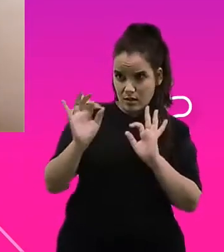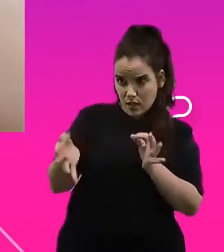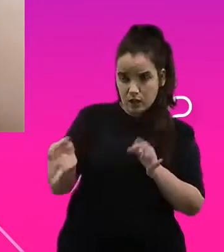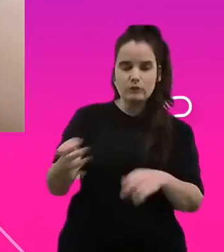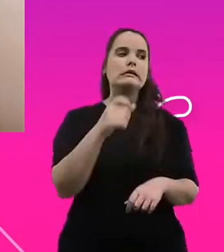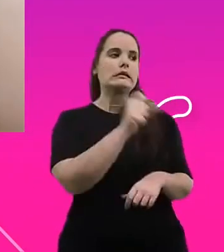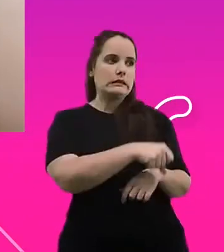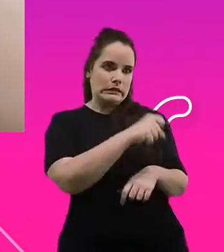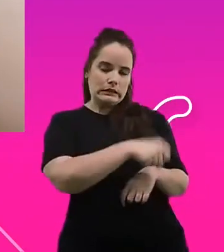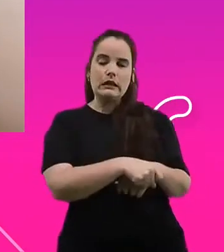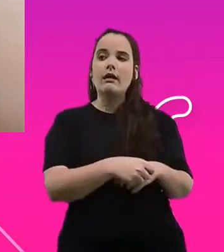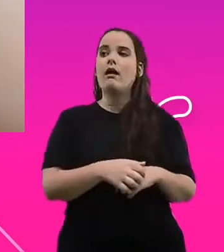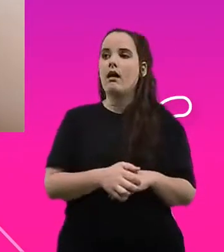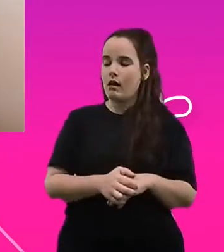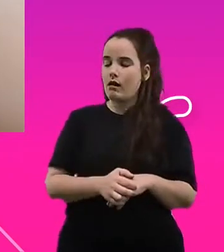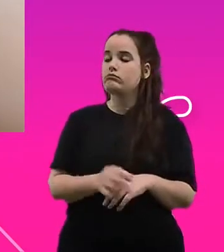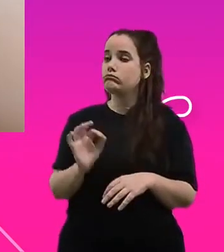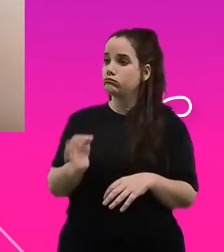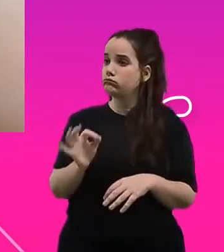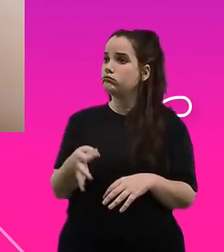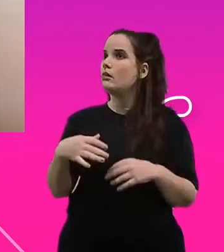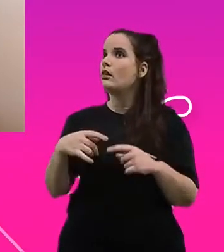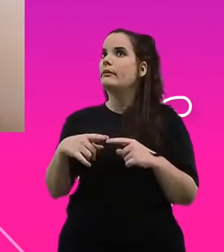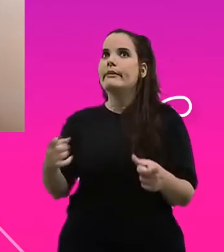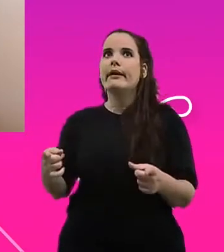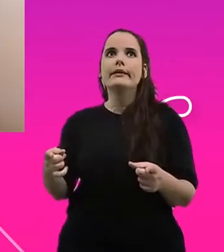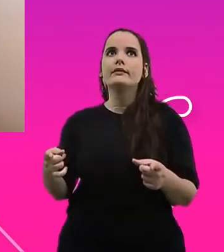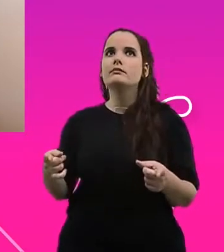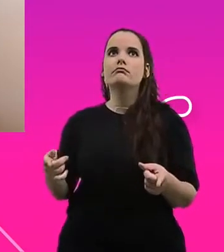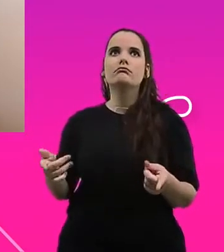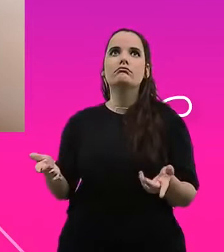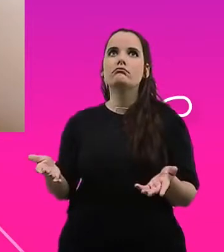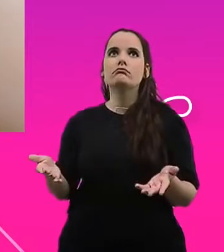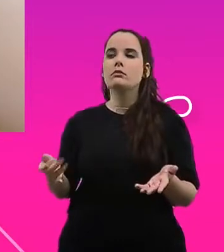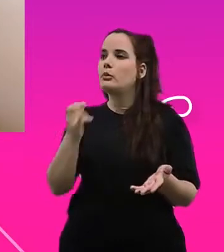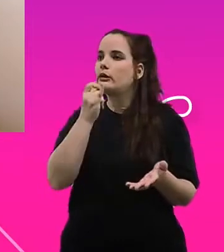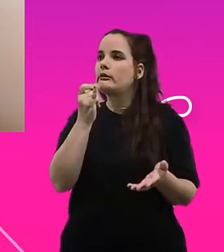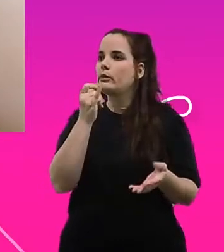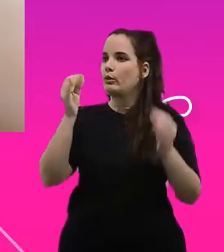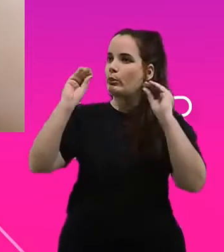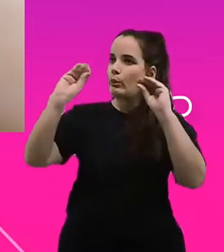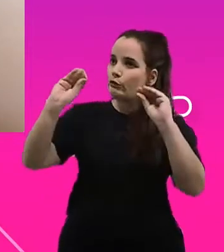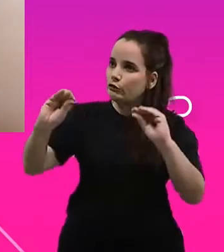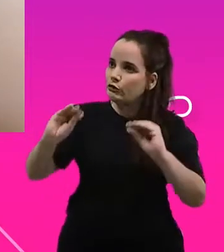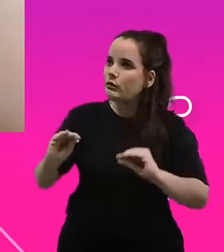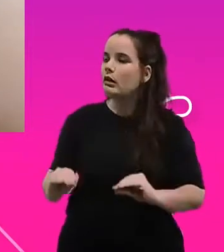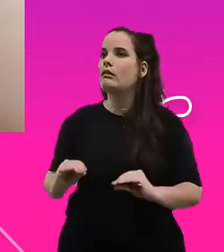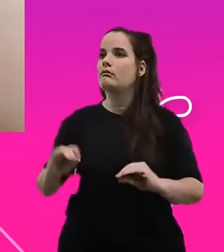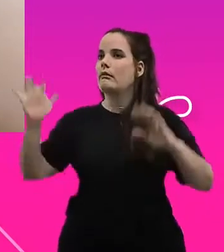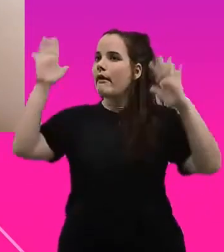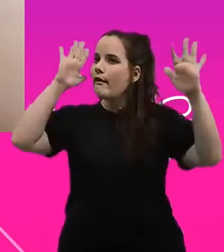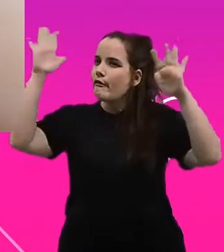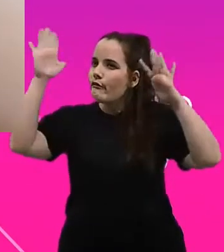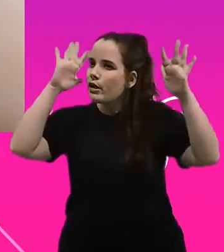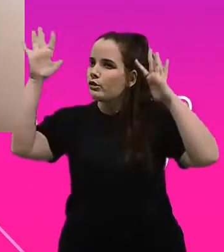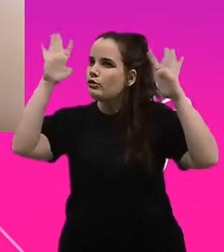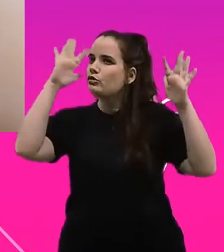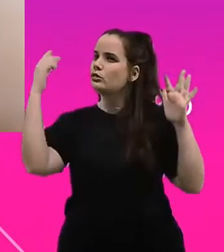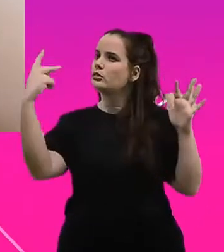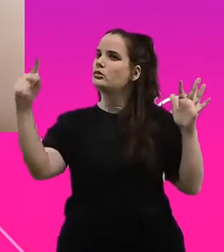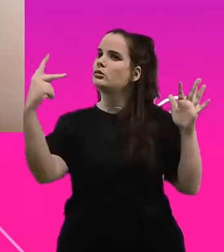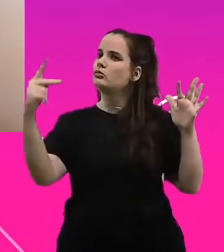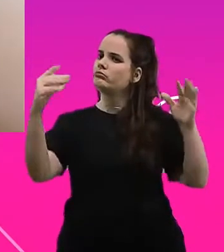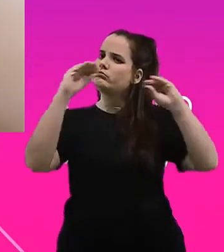fala, quando a gente fala nesse ponto, assim, do postar, do refletir sobre o que você está postando, você acha